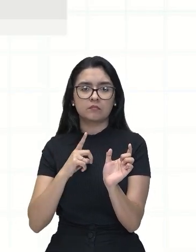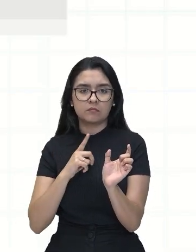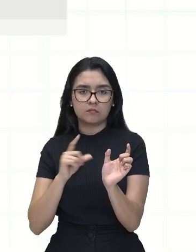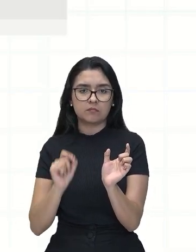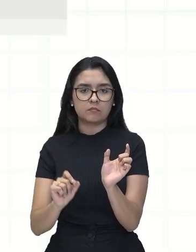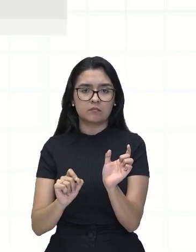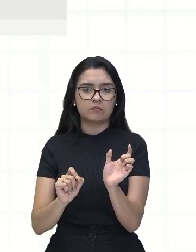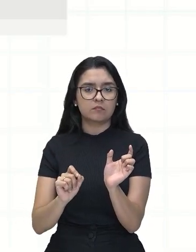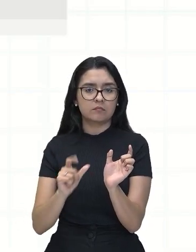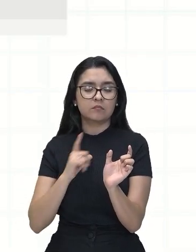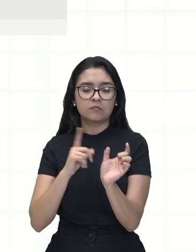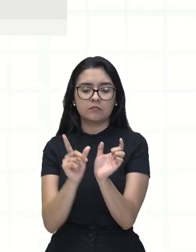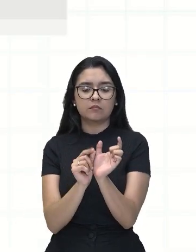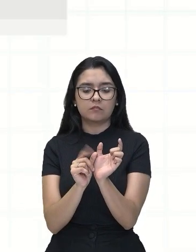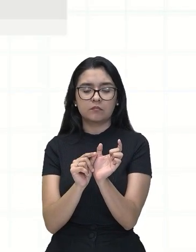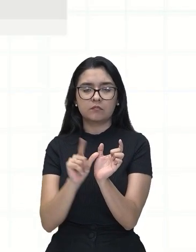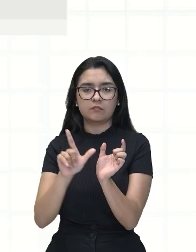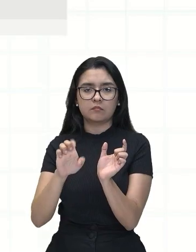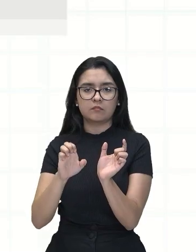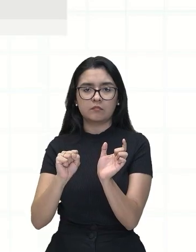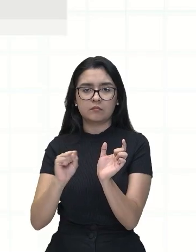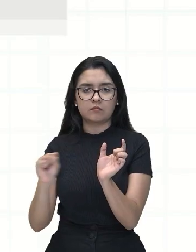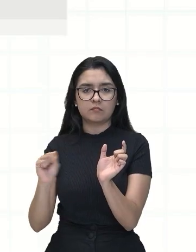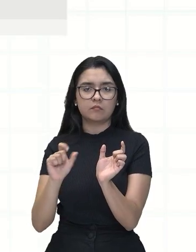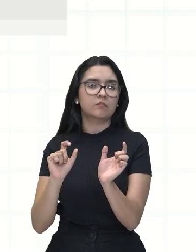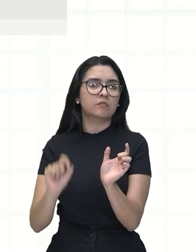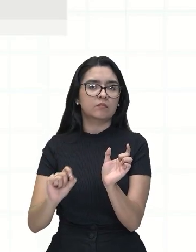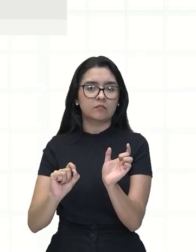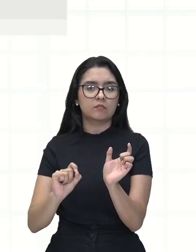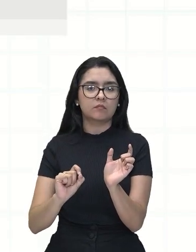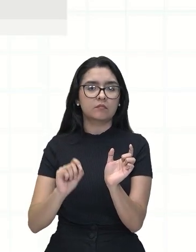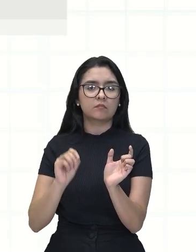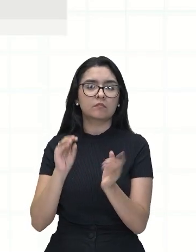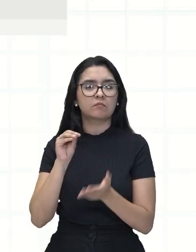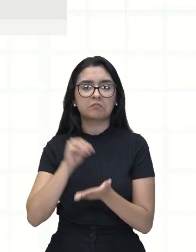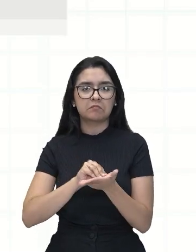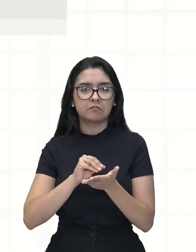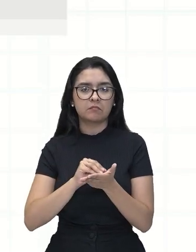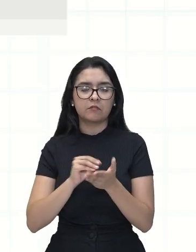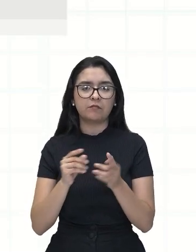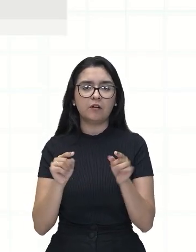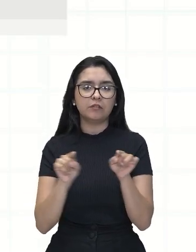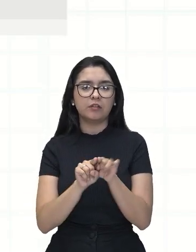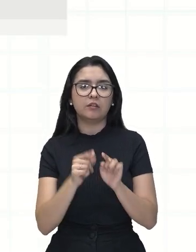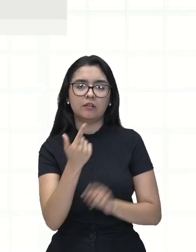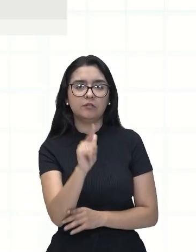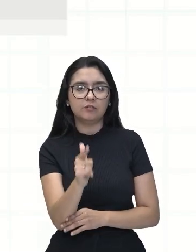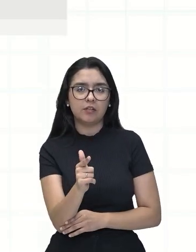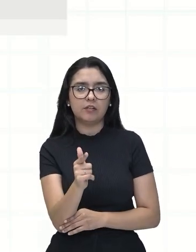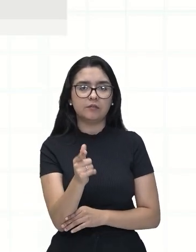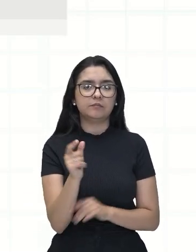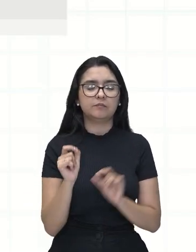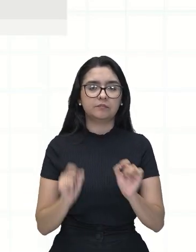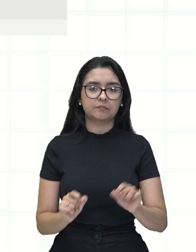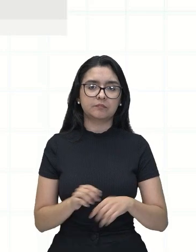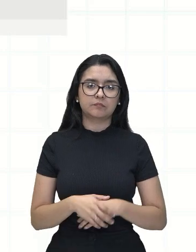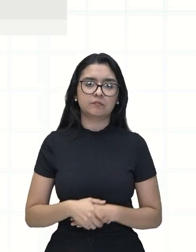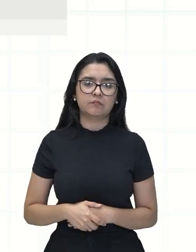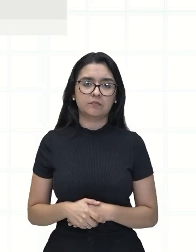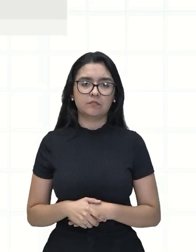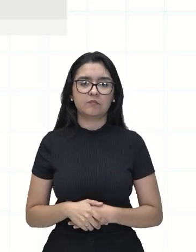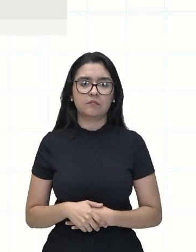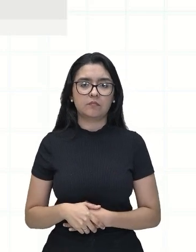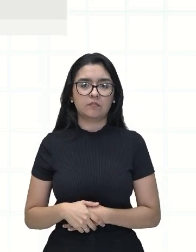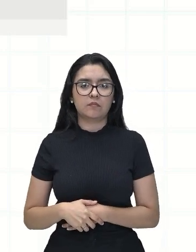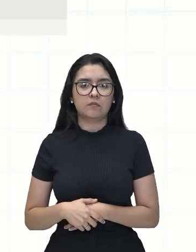com esse sufixo, ele dá a ideia de ausência de algo, né? Sem, sem. Então, se fear é